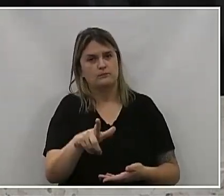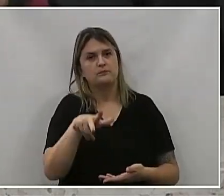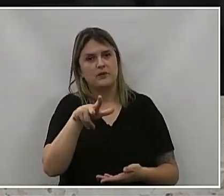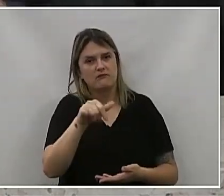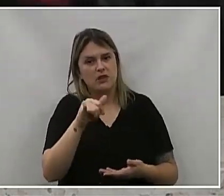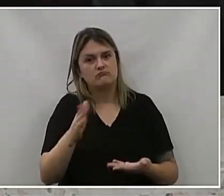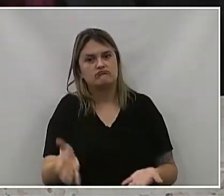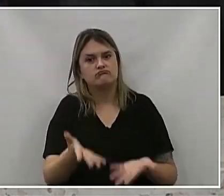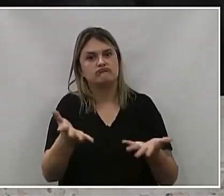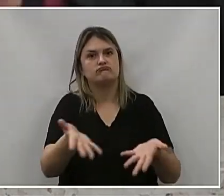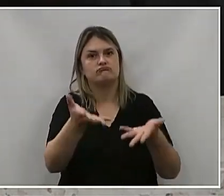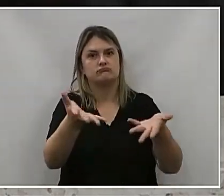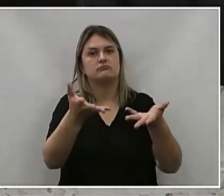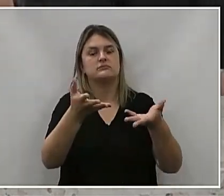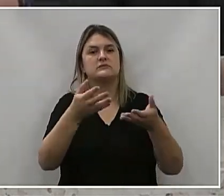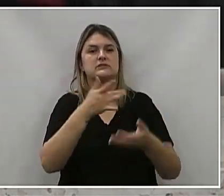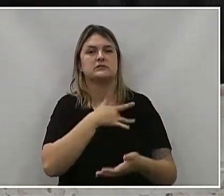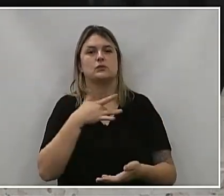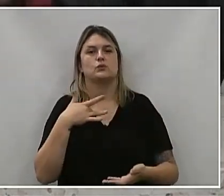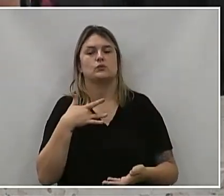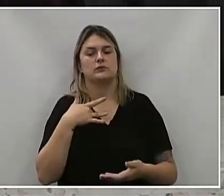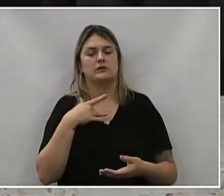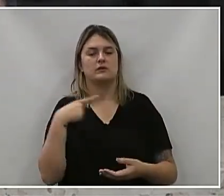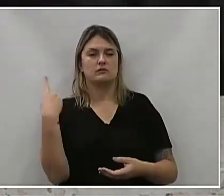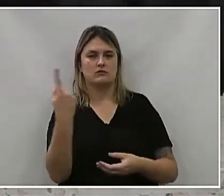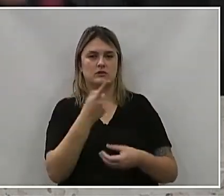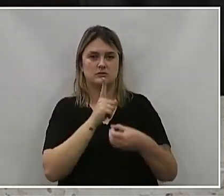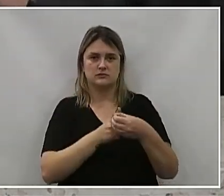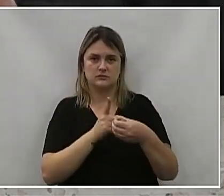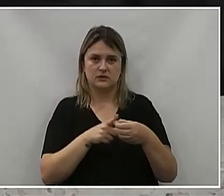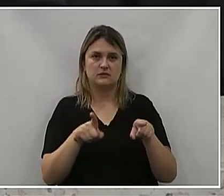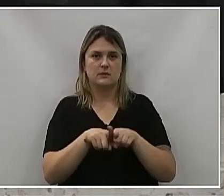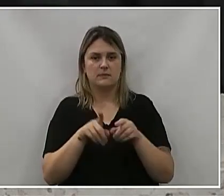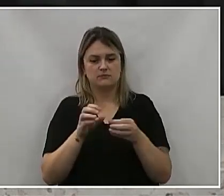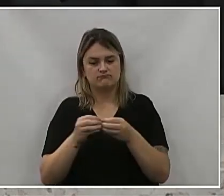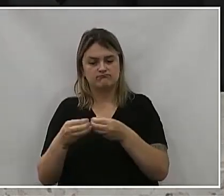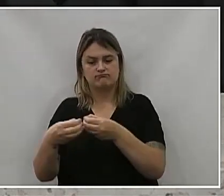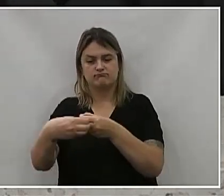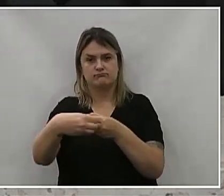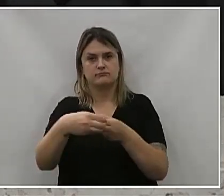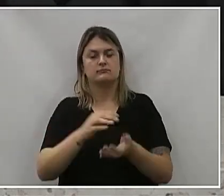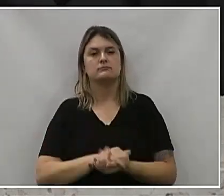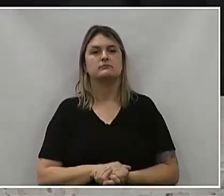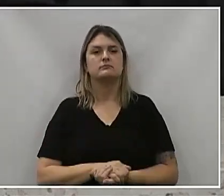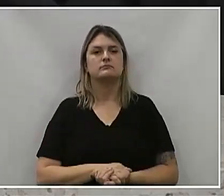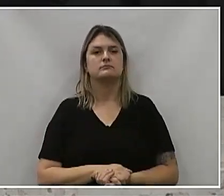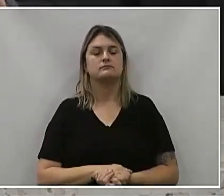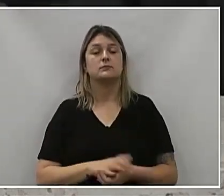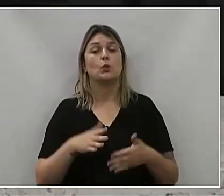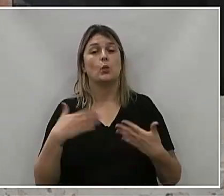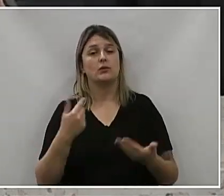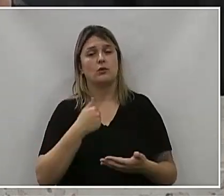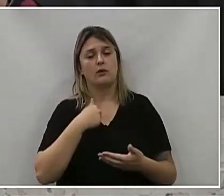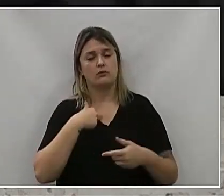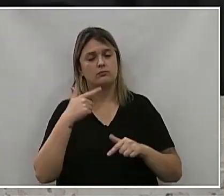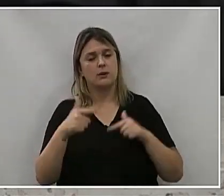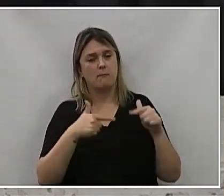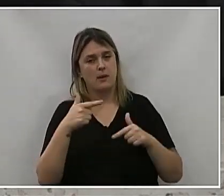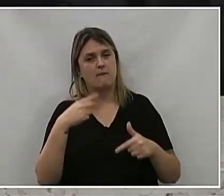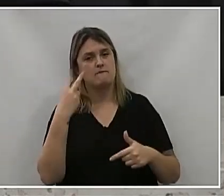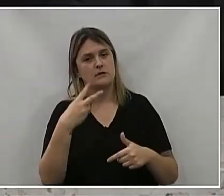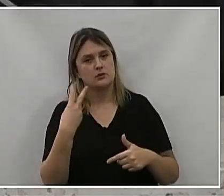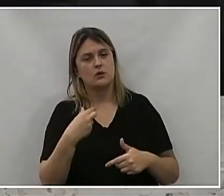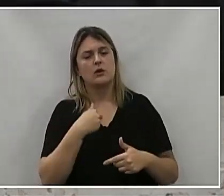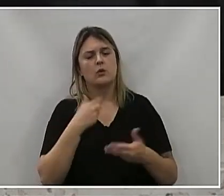vai alavancar a questão da saúde da nossa cidade e dos municípios ao redor. Enquanto estiver vereador